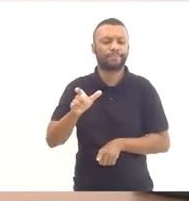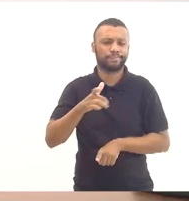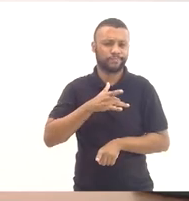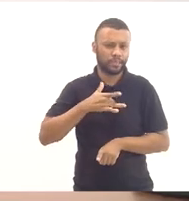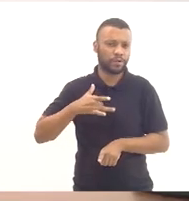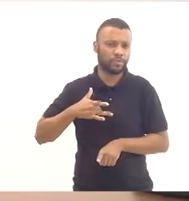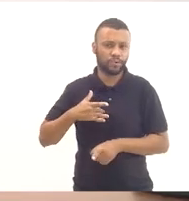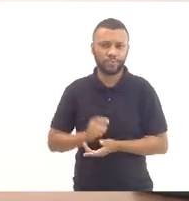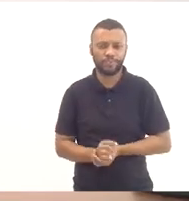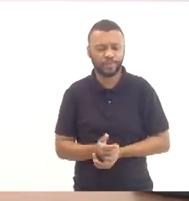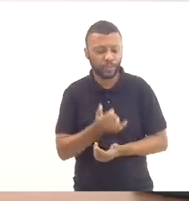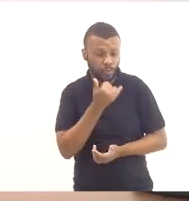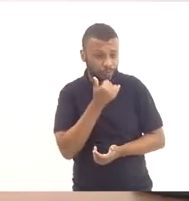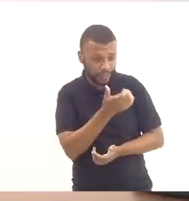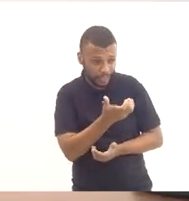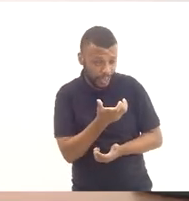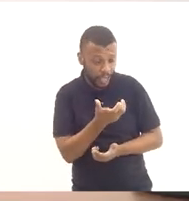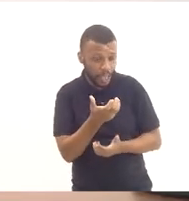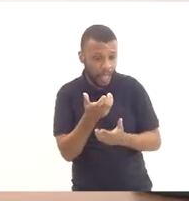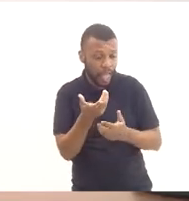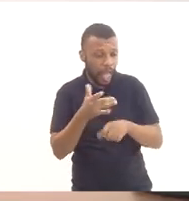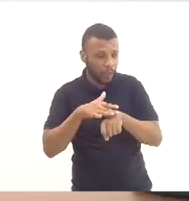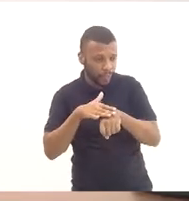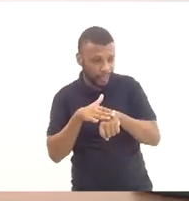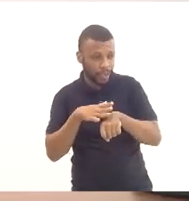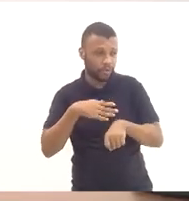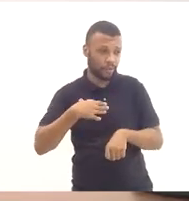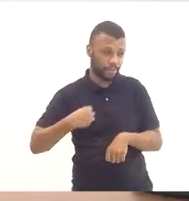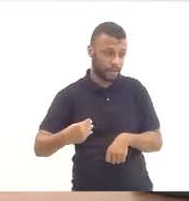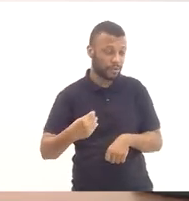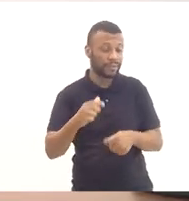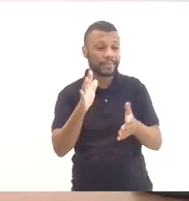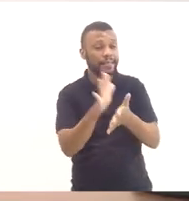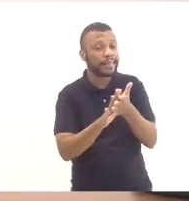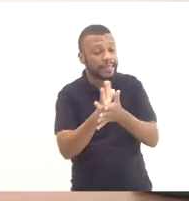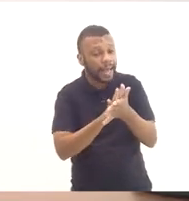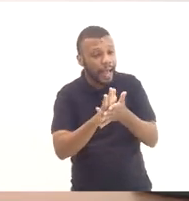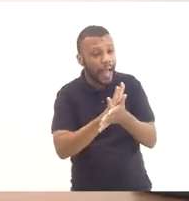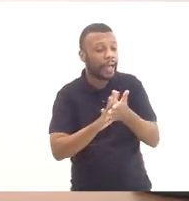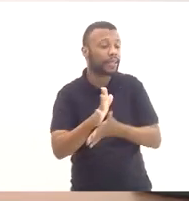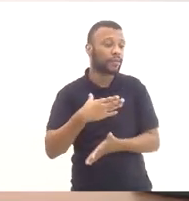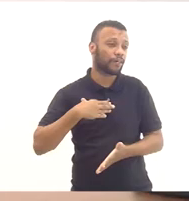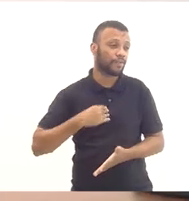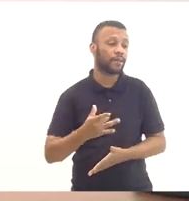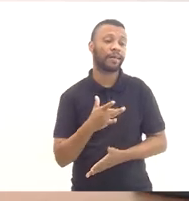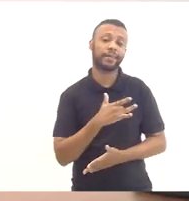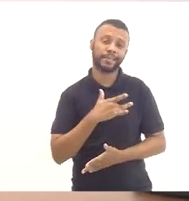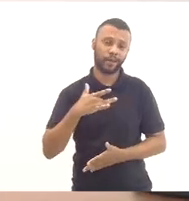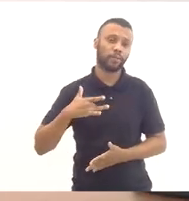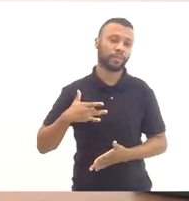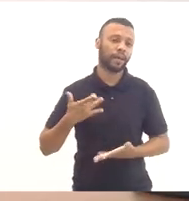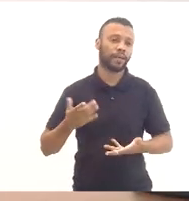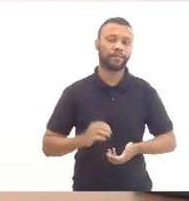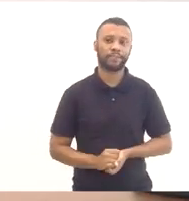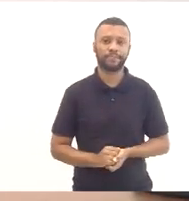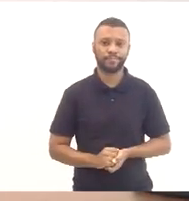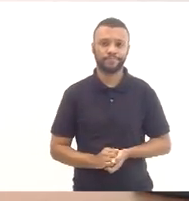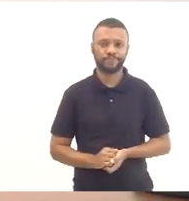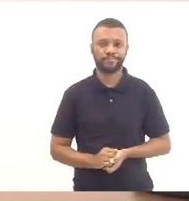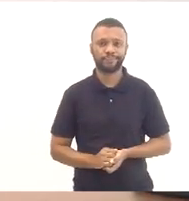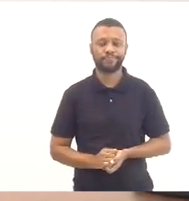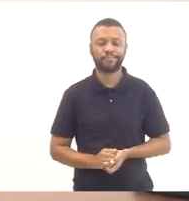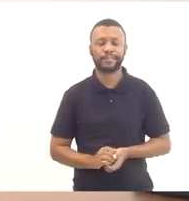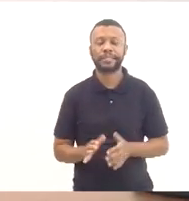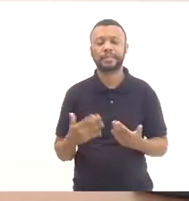você quer adoecer o seu filho Seu filho não tem nada seu filho é saudável é desse